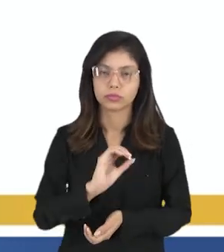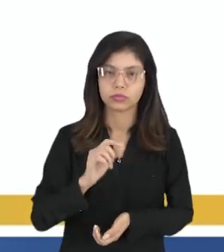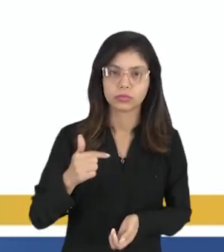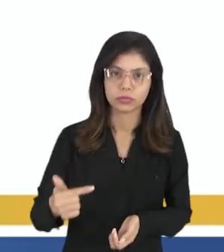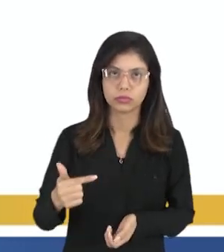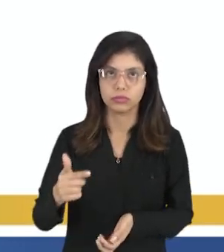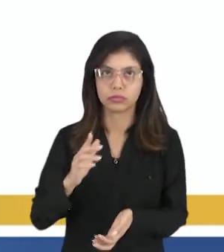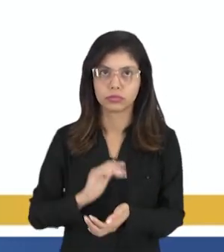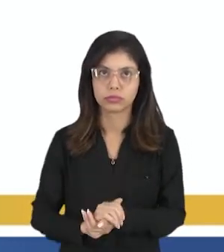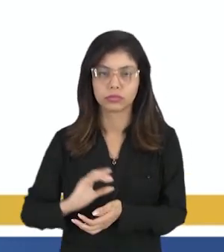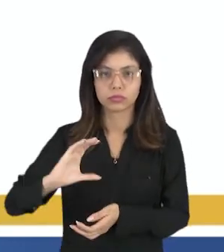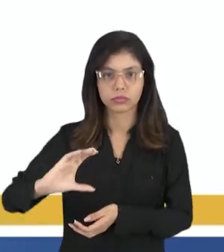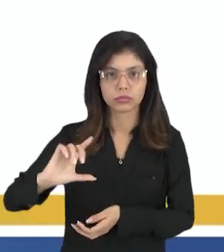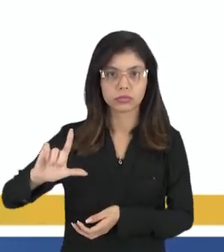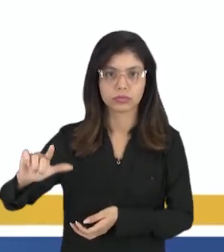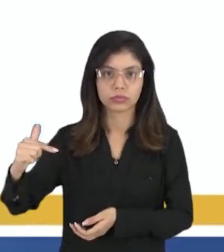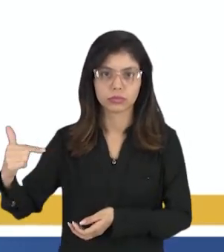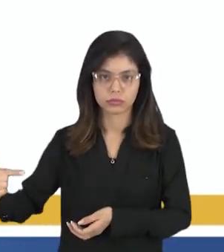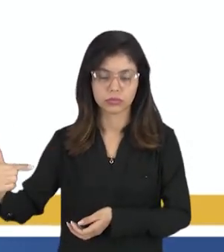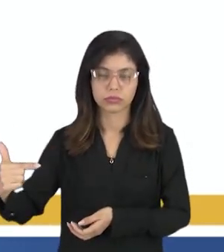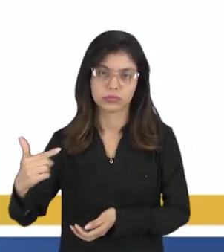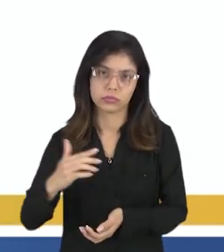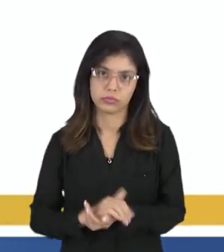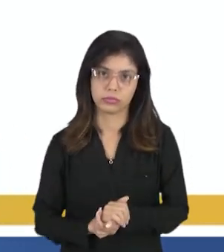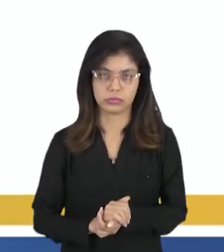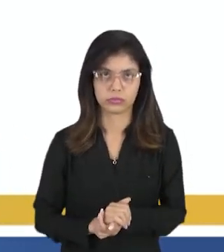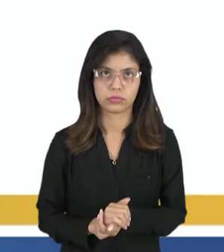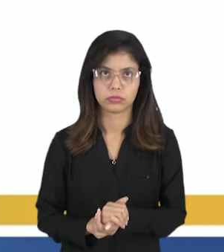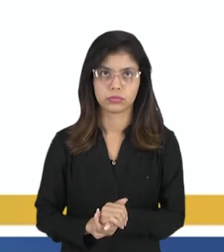o gás oxigênio e o gás